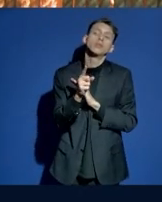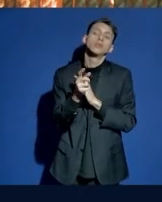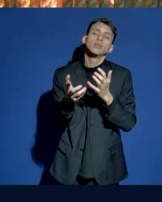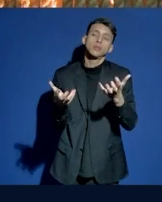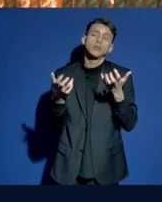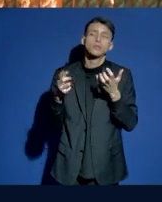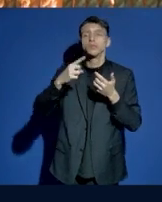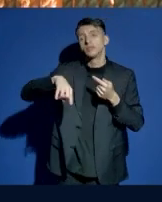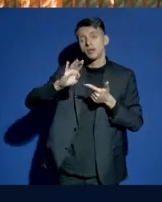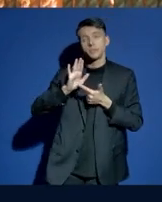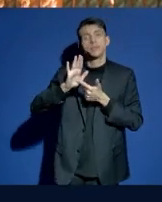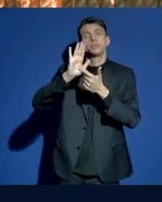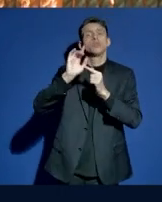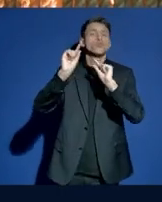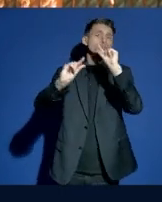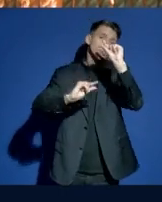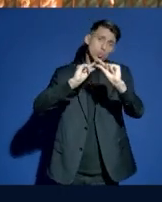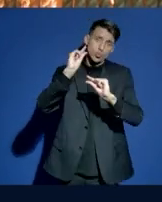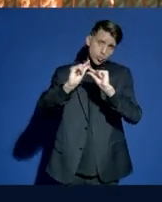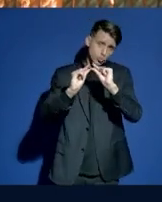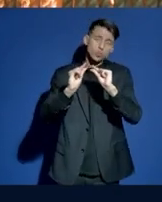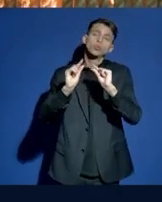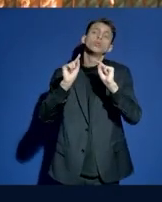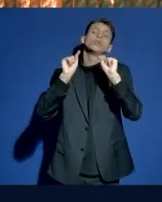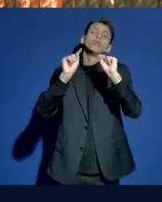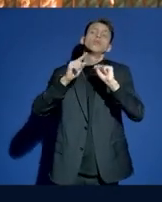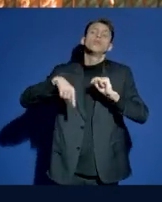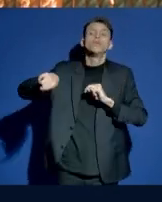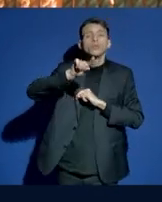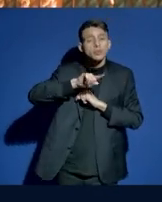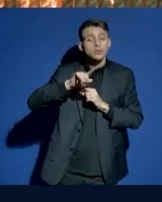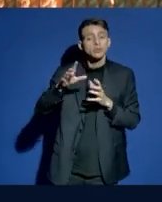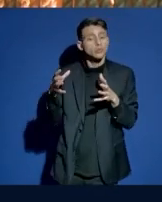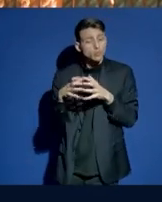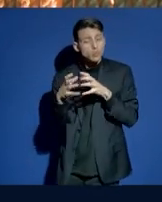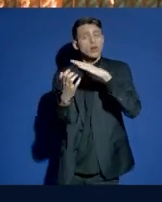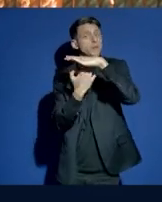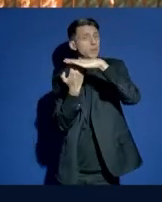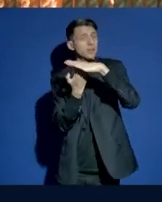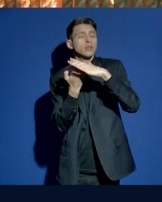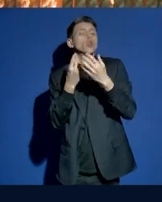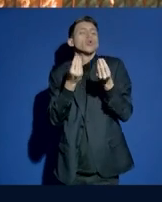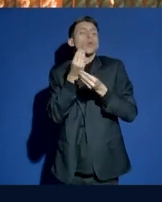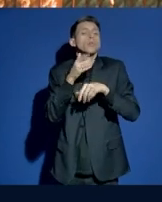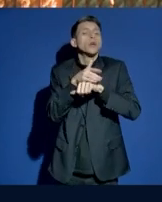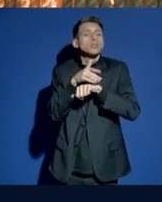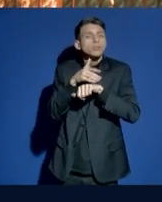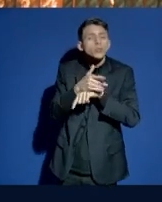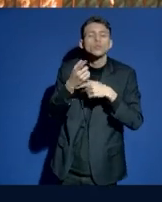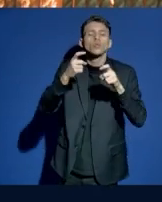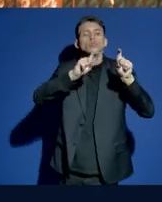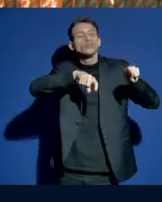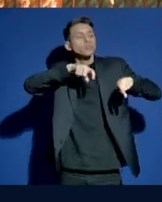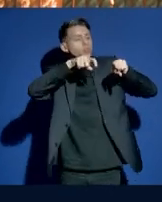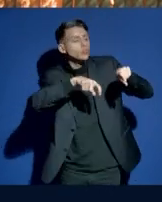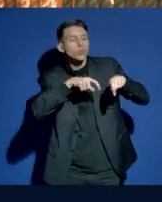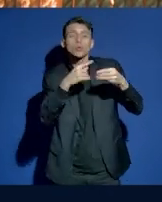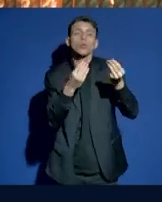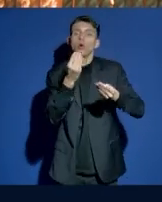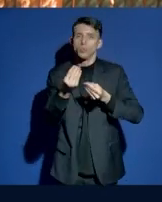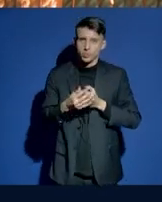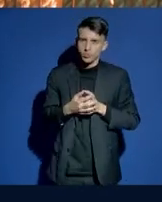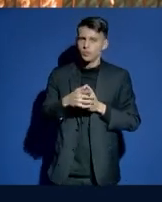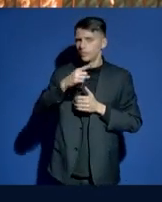queria pedir para vocês apresentarem um pouquinho como que as respectivas companhias participam da cadeia Agro né como é que vocês